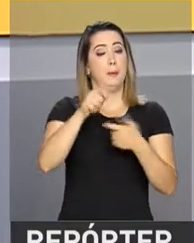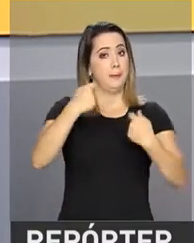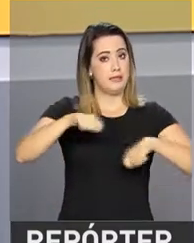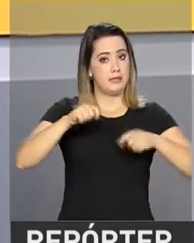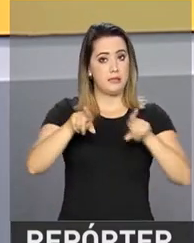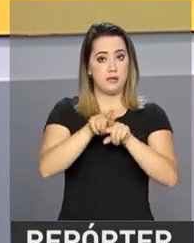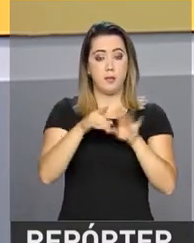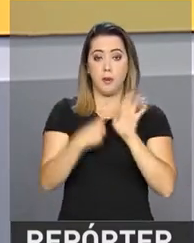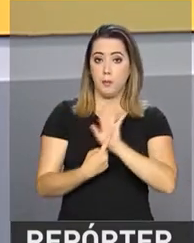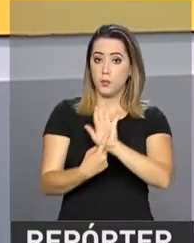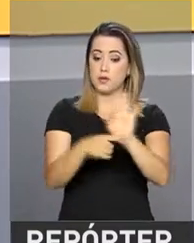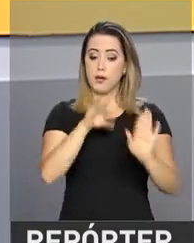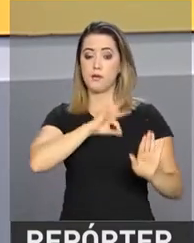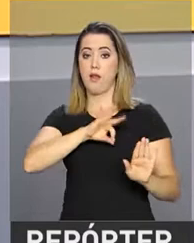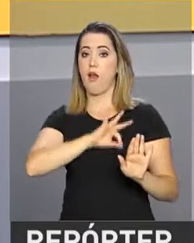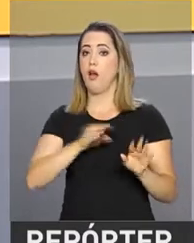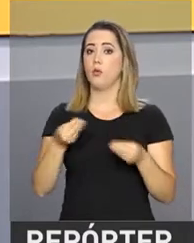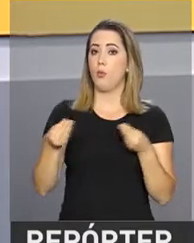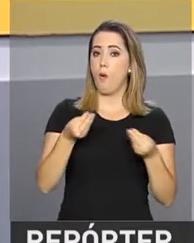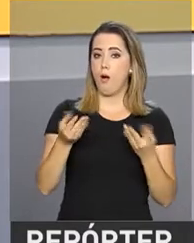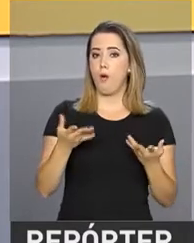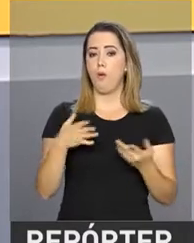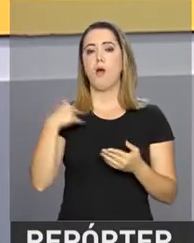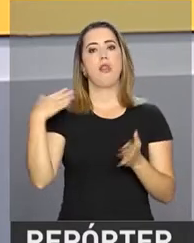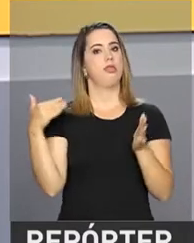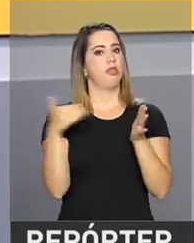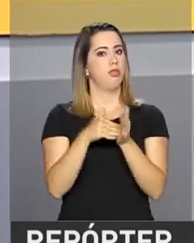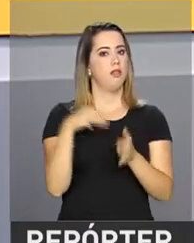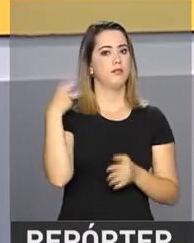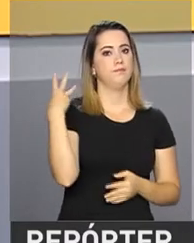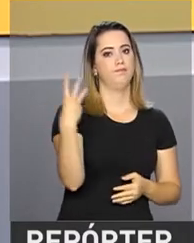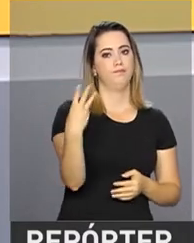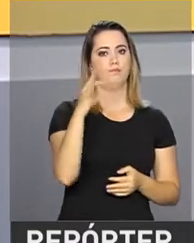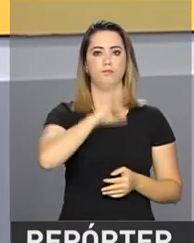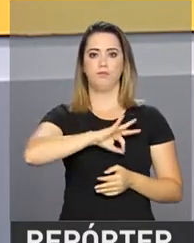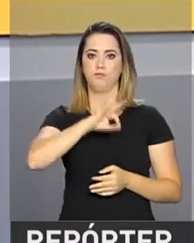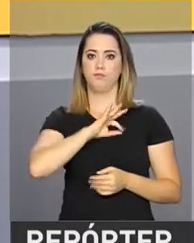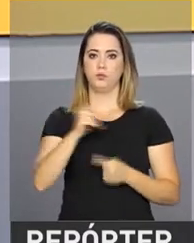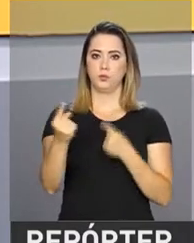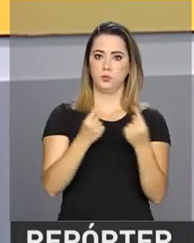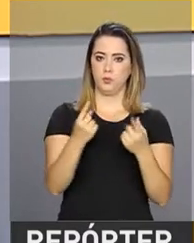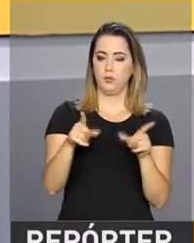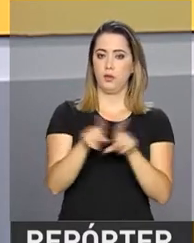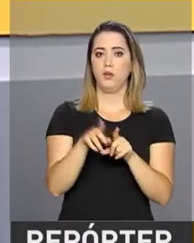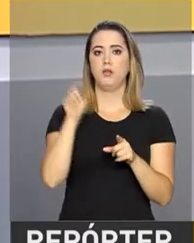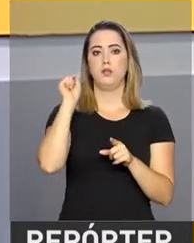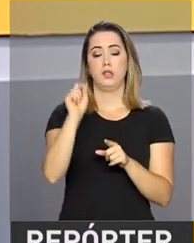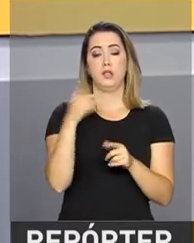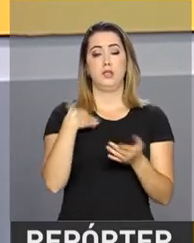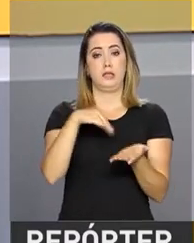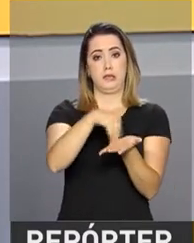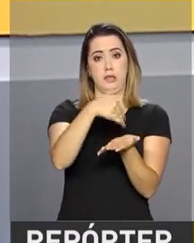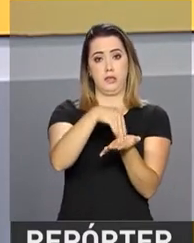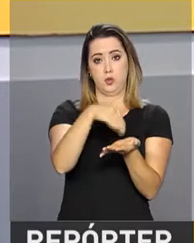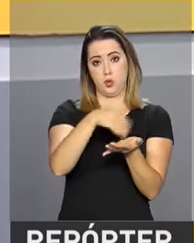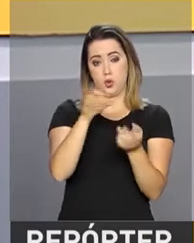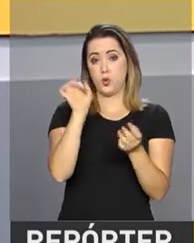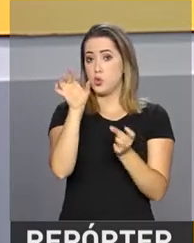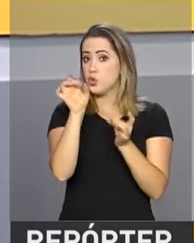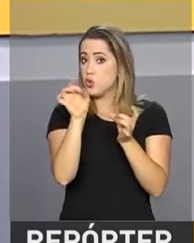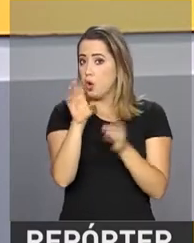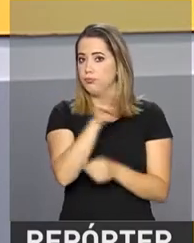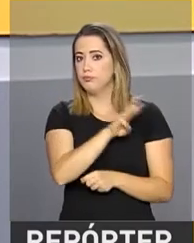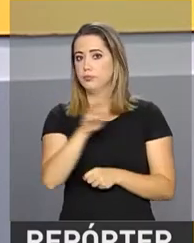comprovar renda familiar mensal bruta per capta de até três salários mínimos as inscrições devem ser feitas exclusivamente